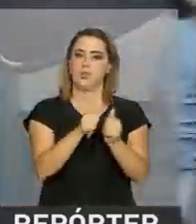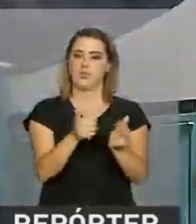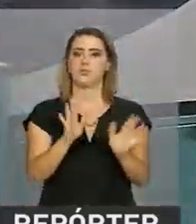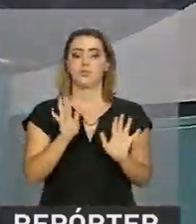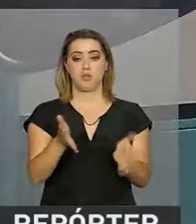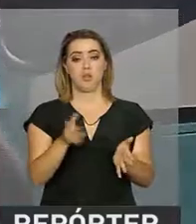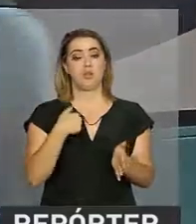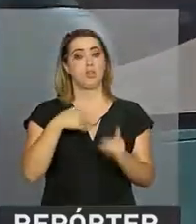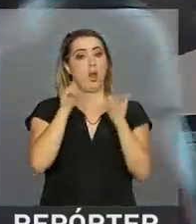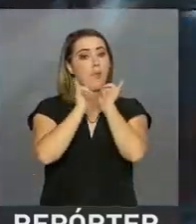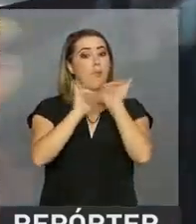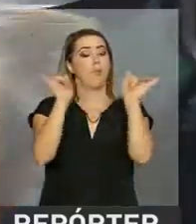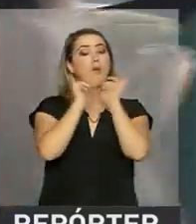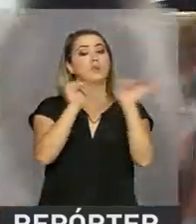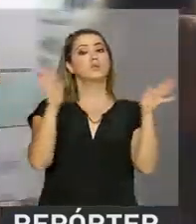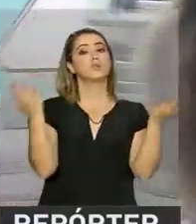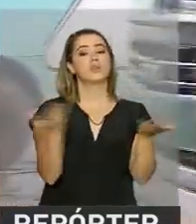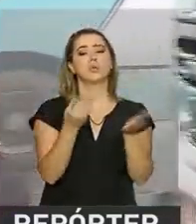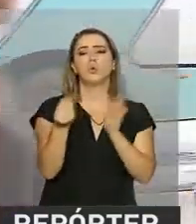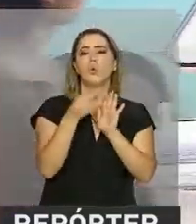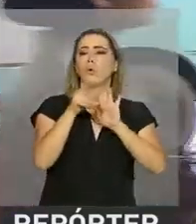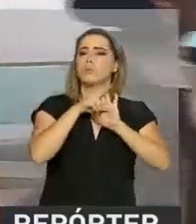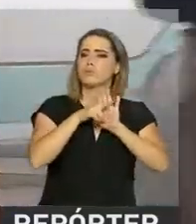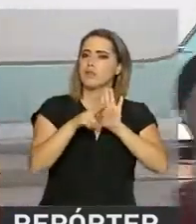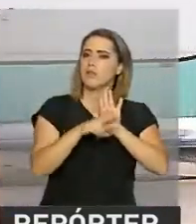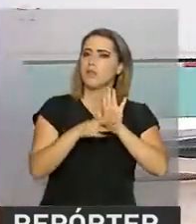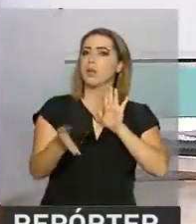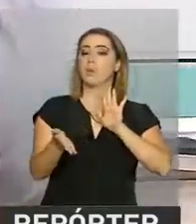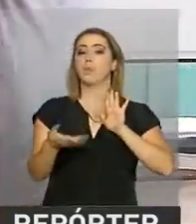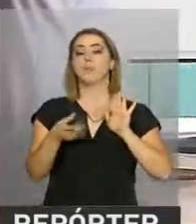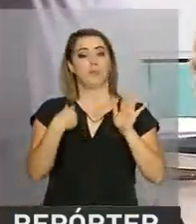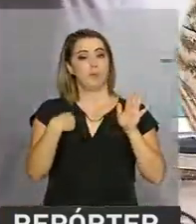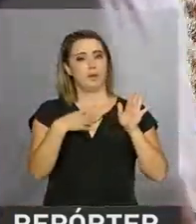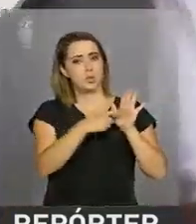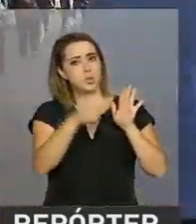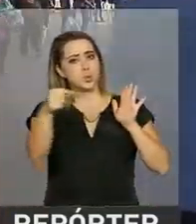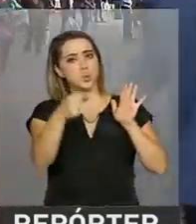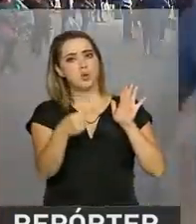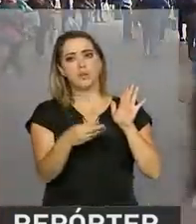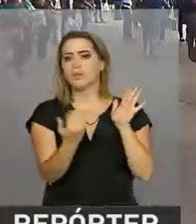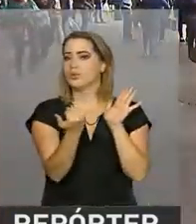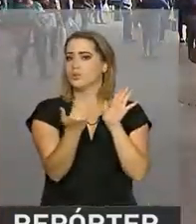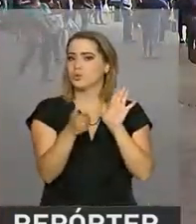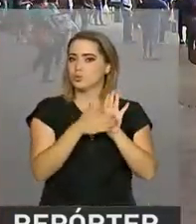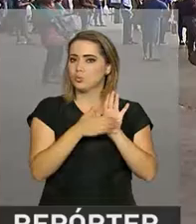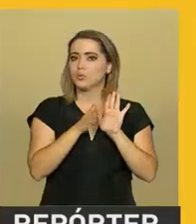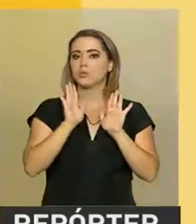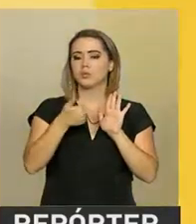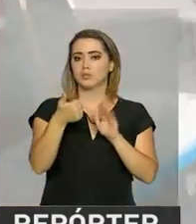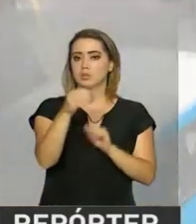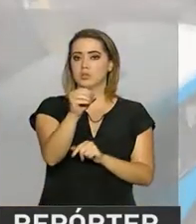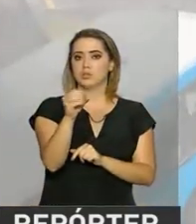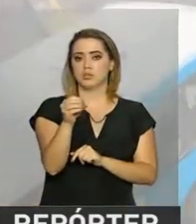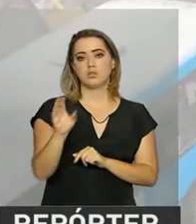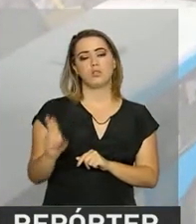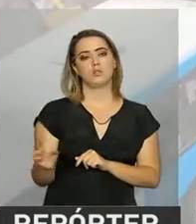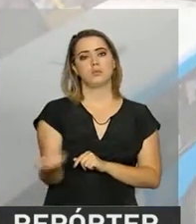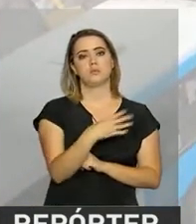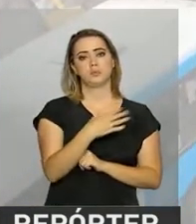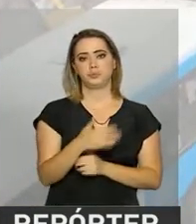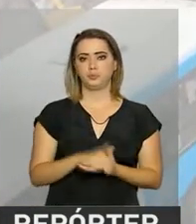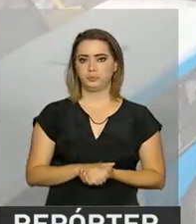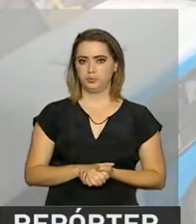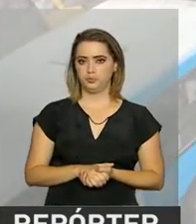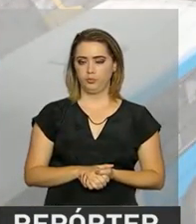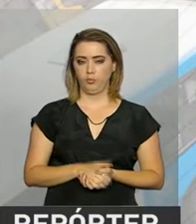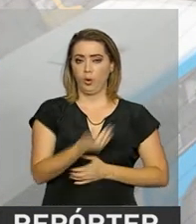foram publicadas as regras para a seleção de propostas e já foram contratados 100 novos ônibus. A meta é financiar 10